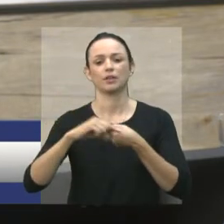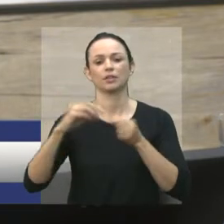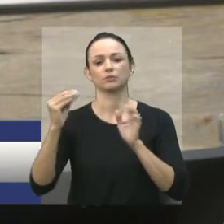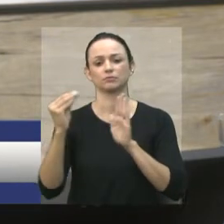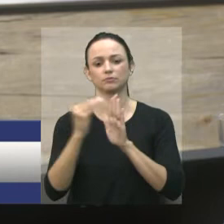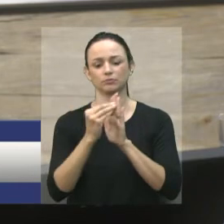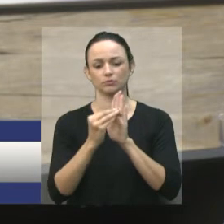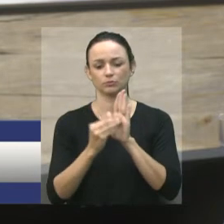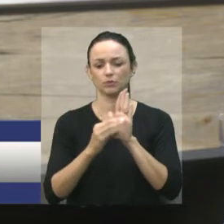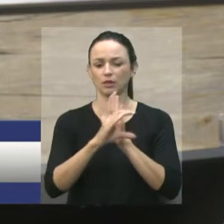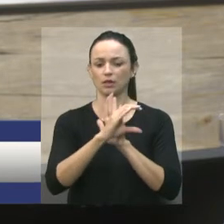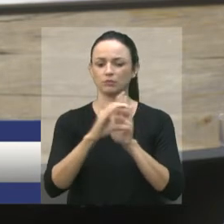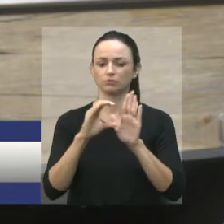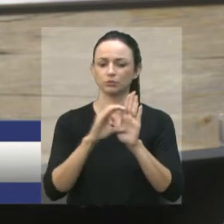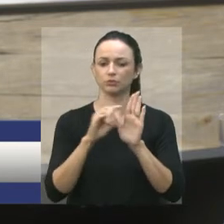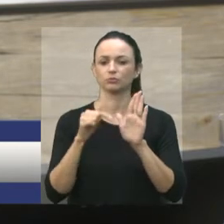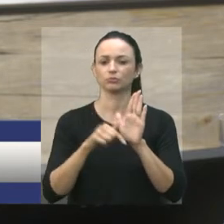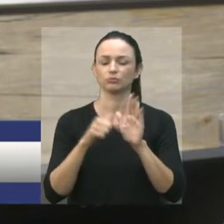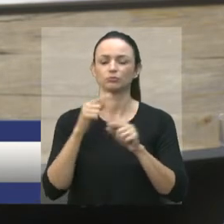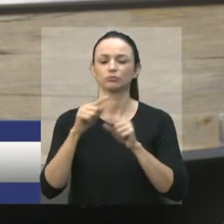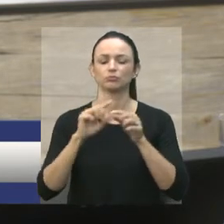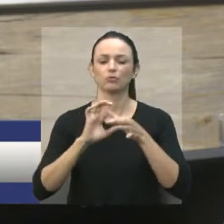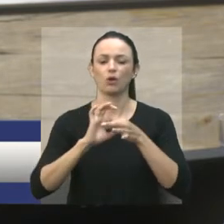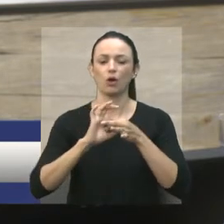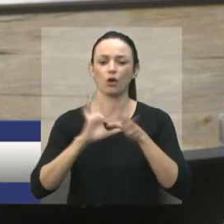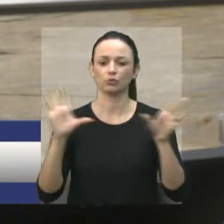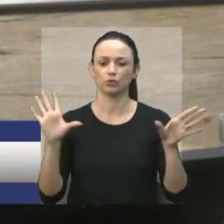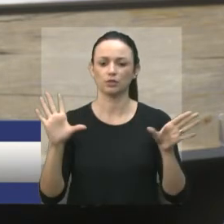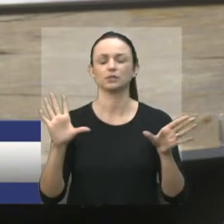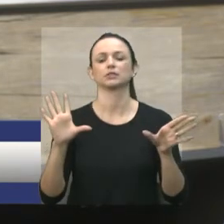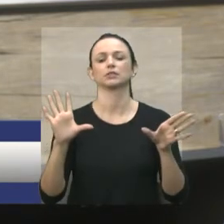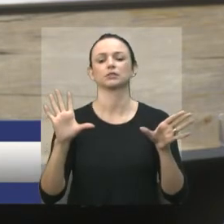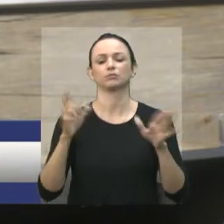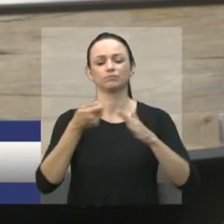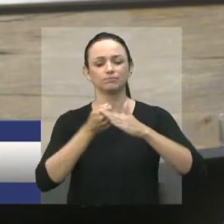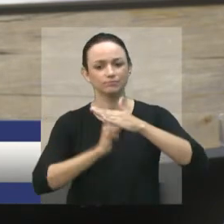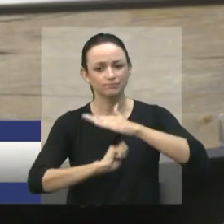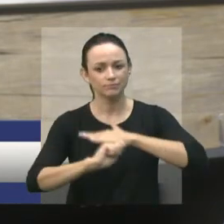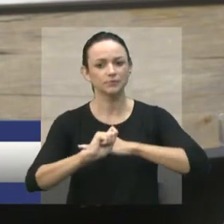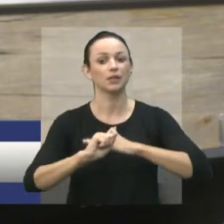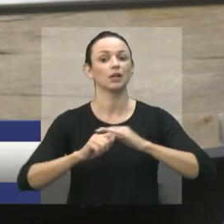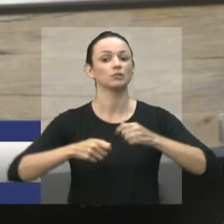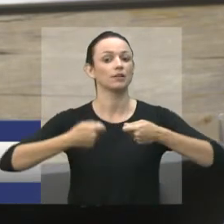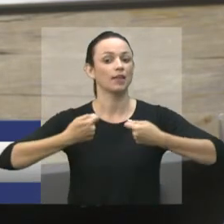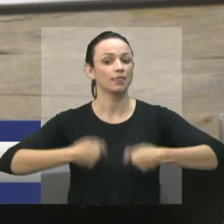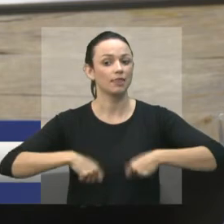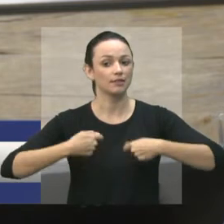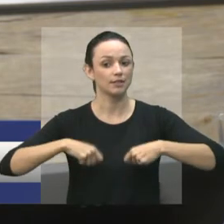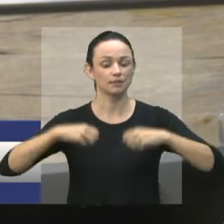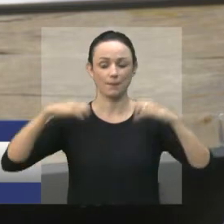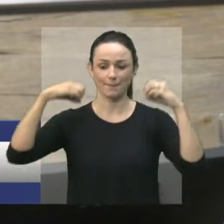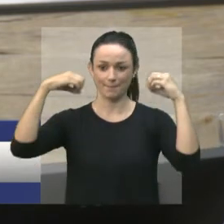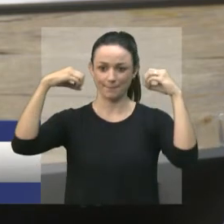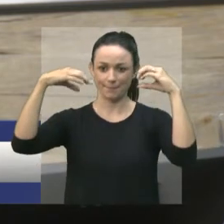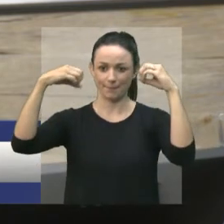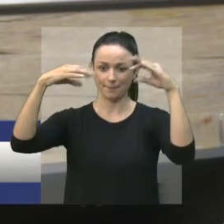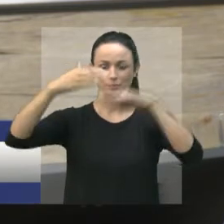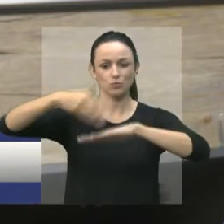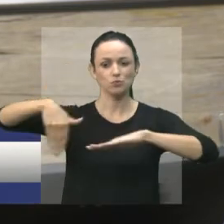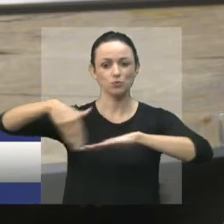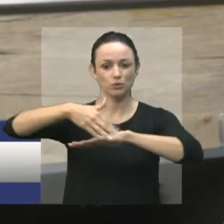das disposições finais, autorizando a promoção dos investimentos necessários na iluminação pública do